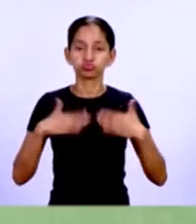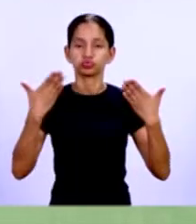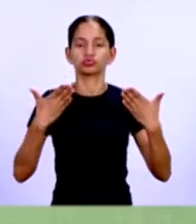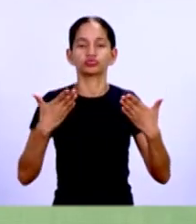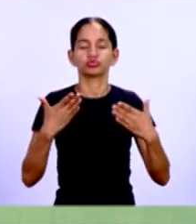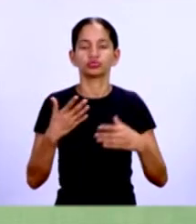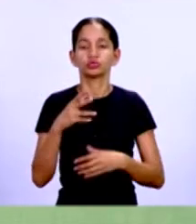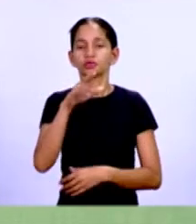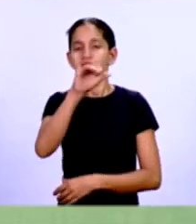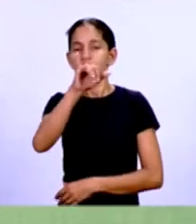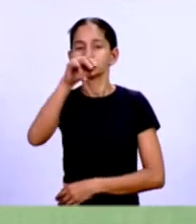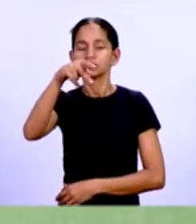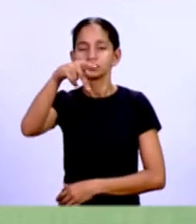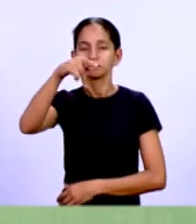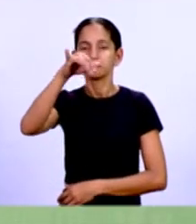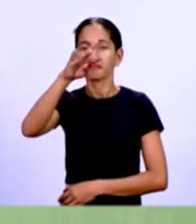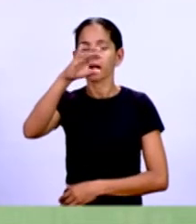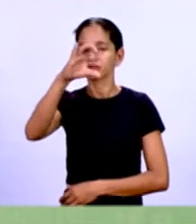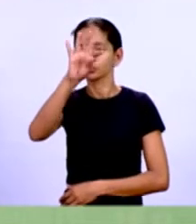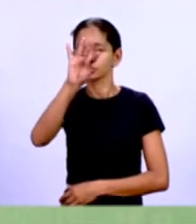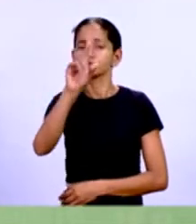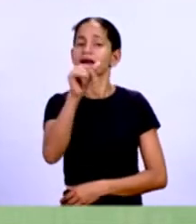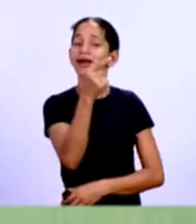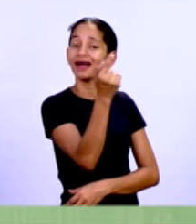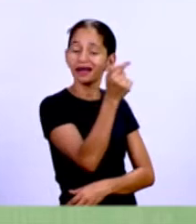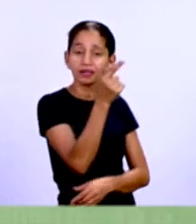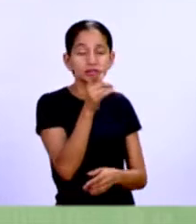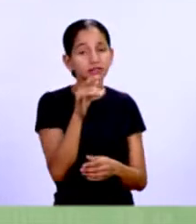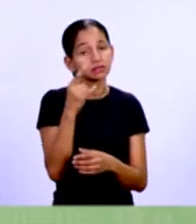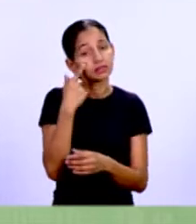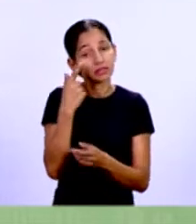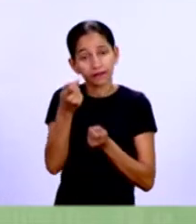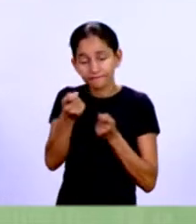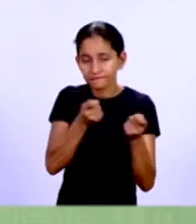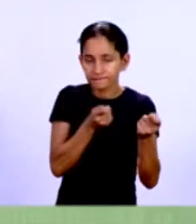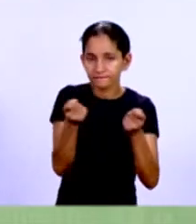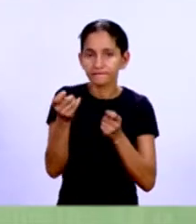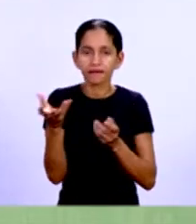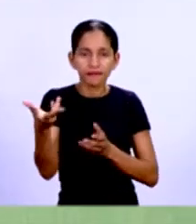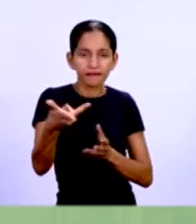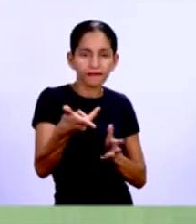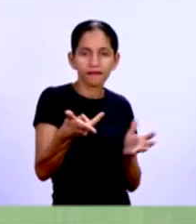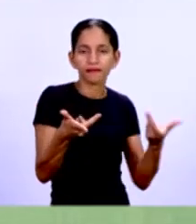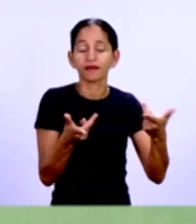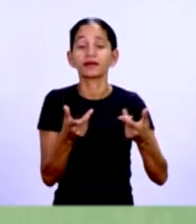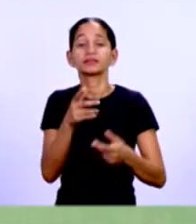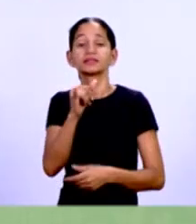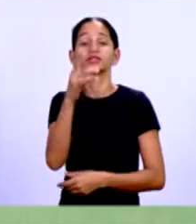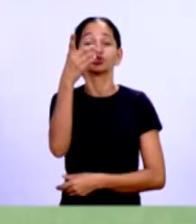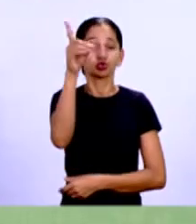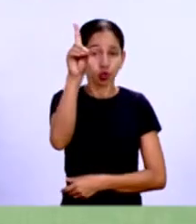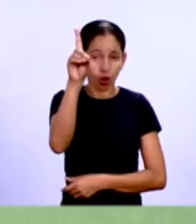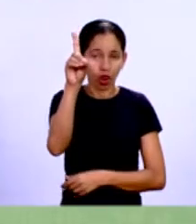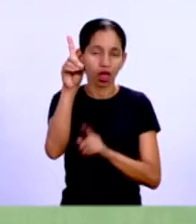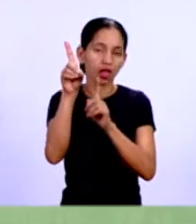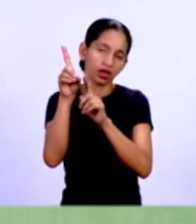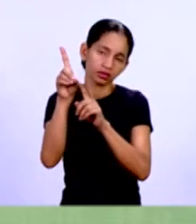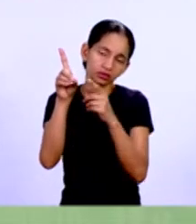gente, é um pouco uma questão que você vai arbitrar. Você vai dizer o seguinte, por exemplo, se o dólar